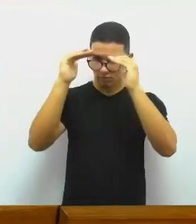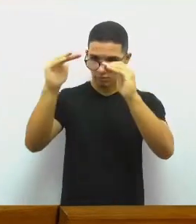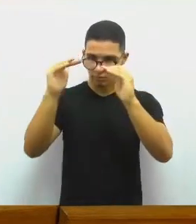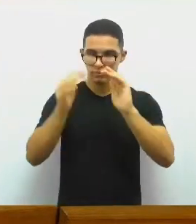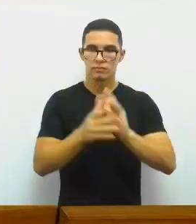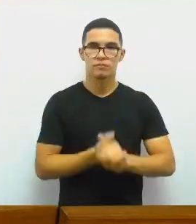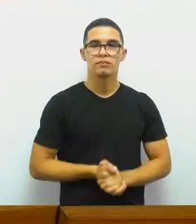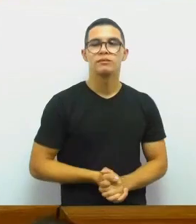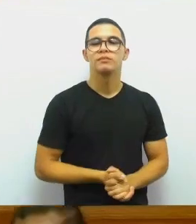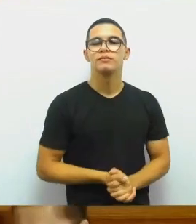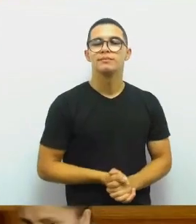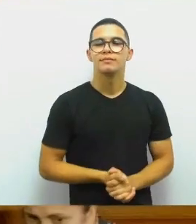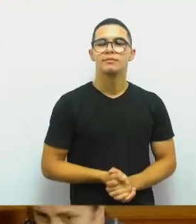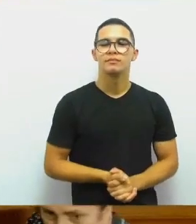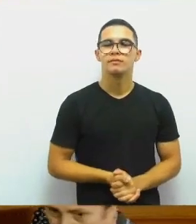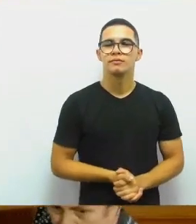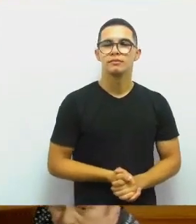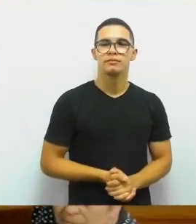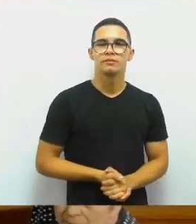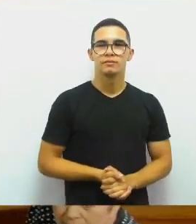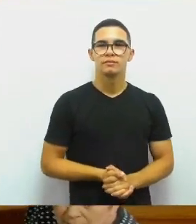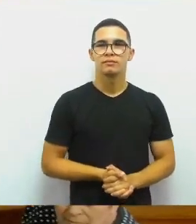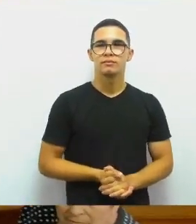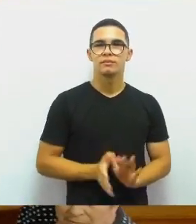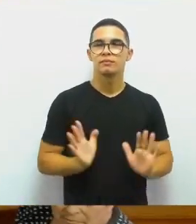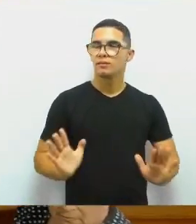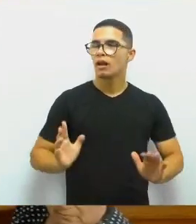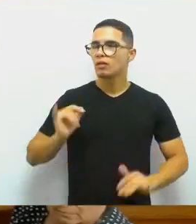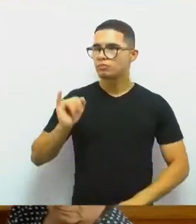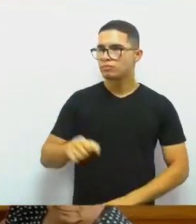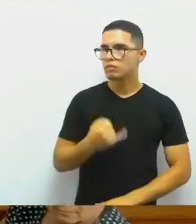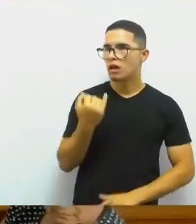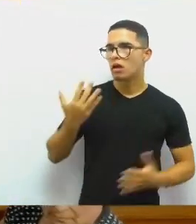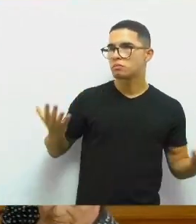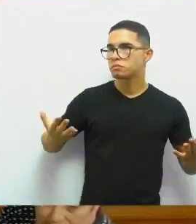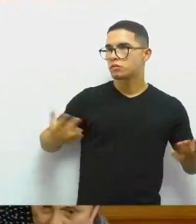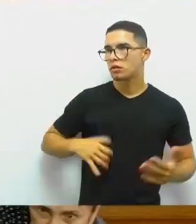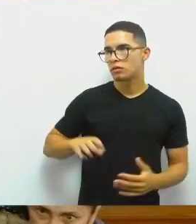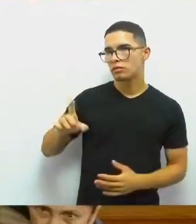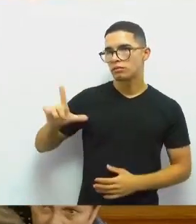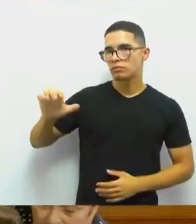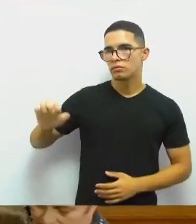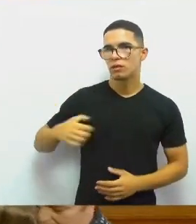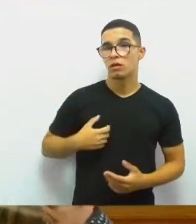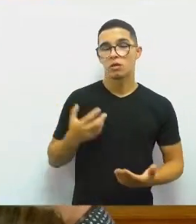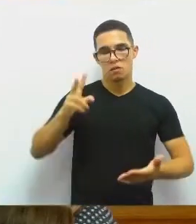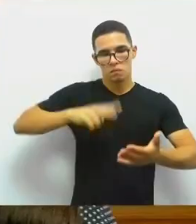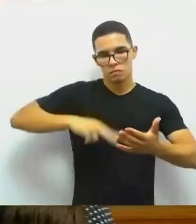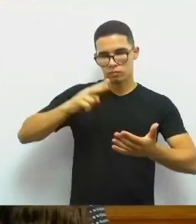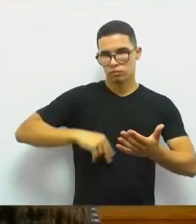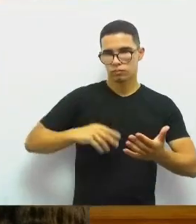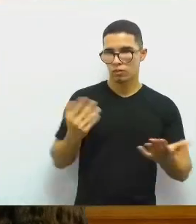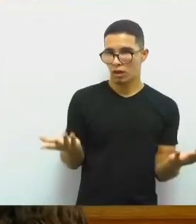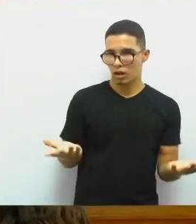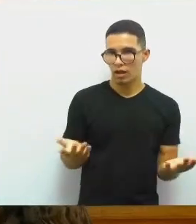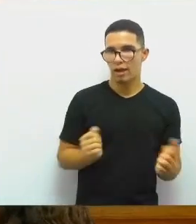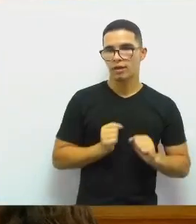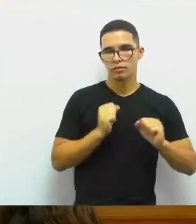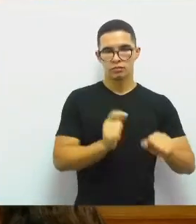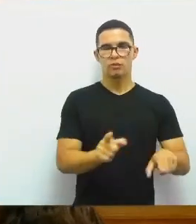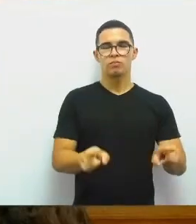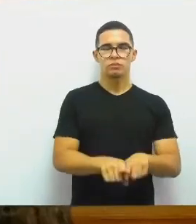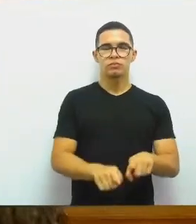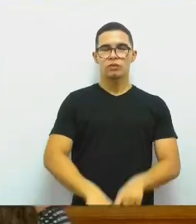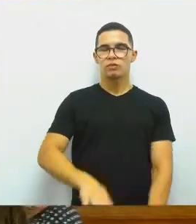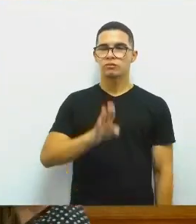reverência à palavra do Senhor. Senhor presidente, aproveitar o momento, vereador Edinho, depois que Vossa Excelência lê o trecho bíblico, que nós possamos fazer um